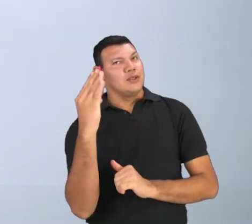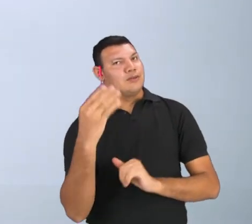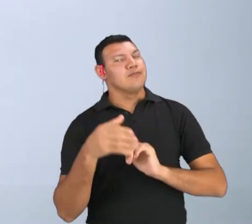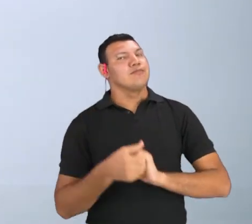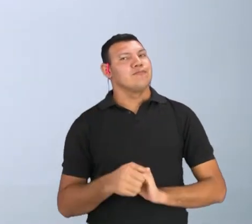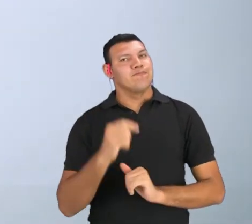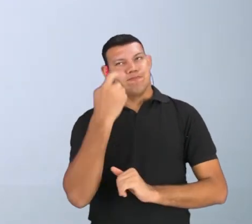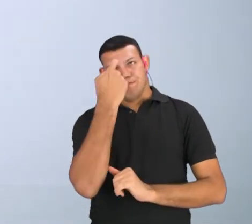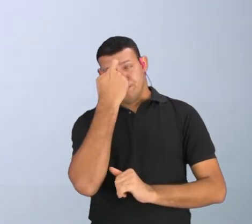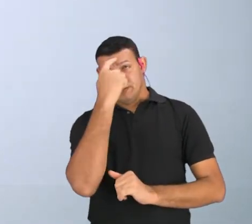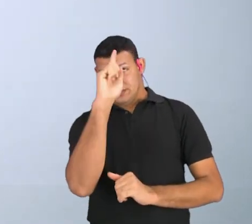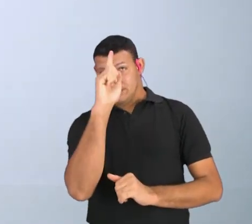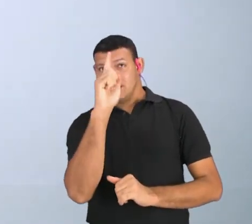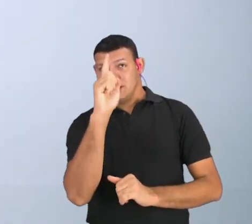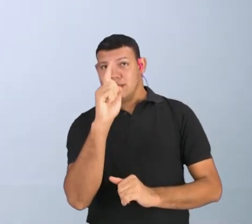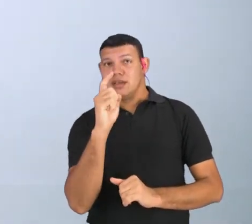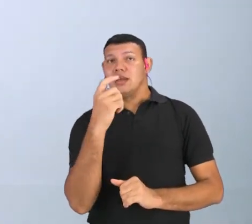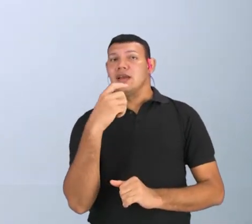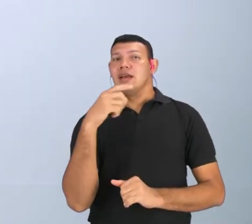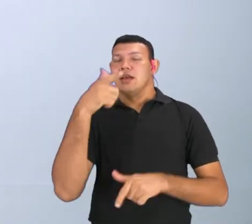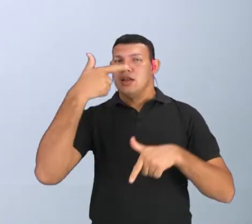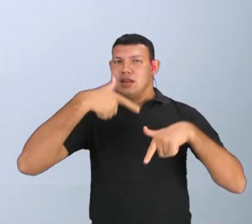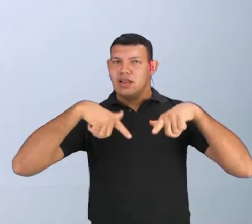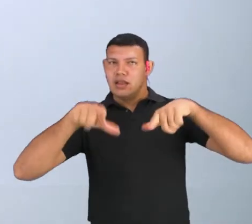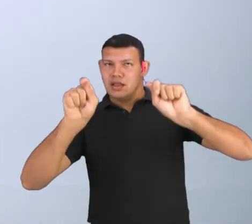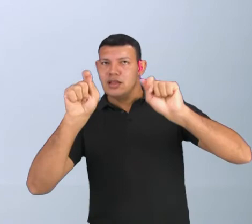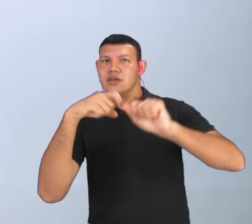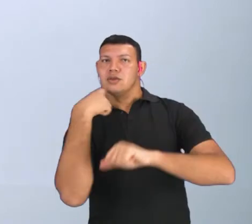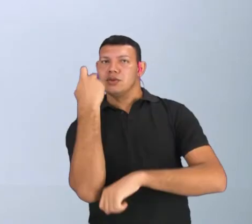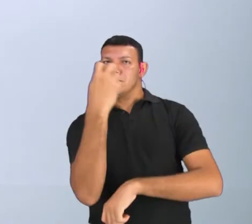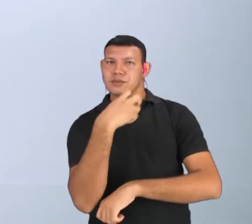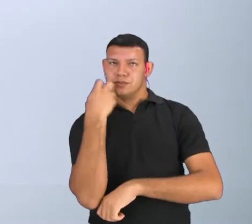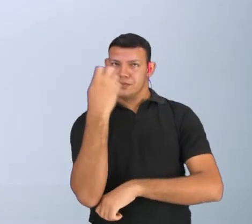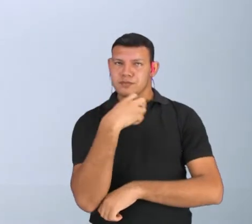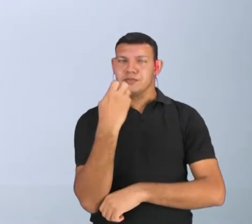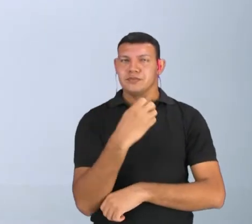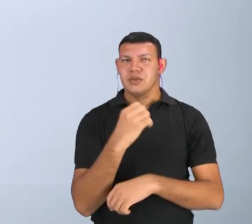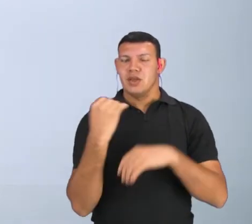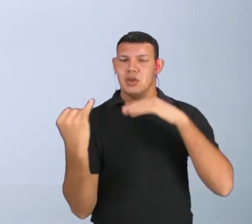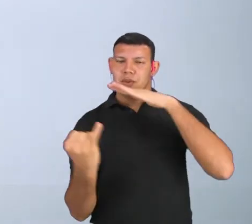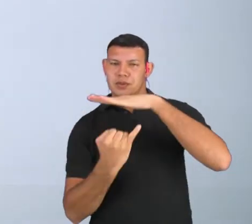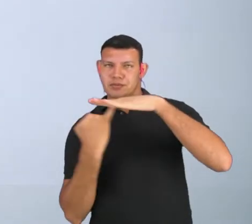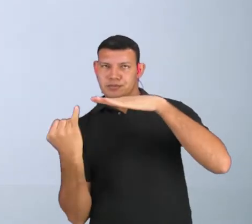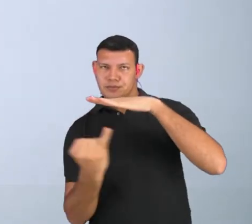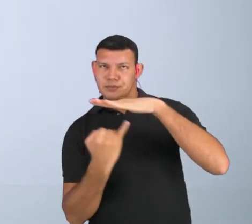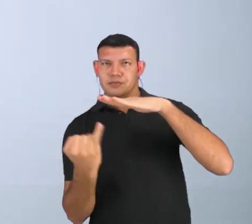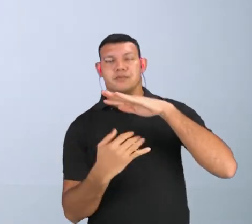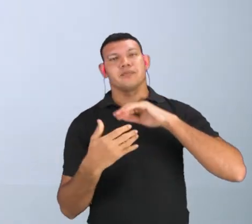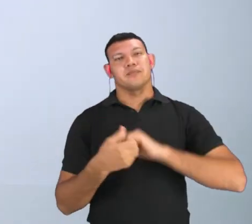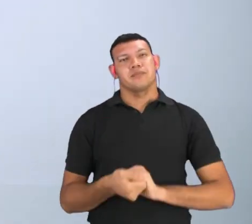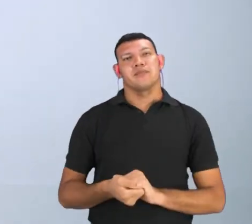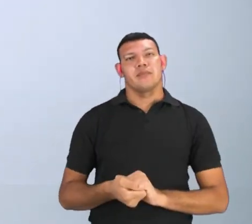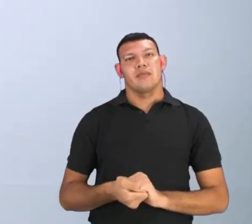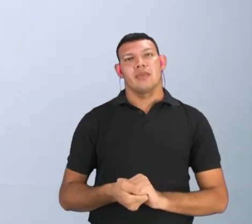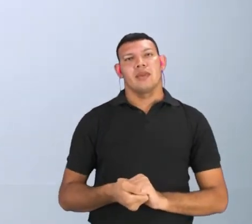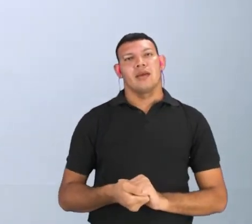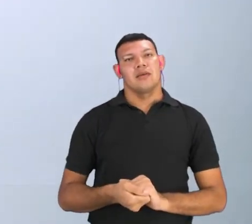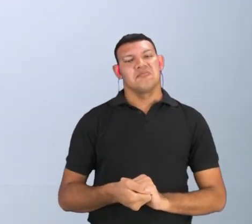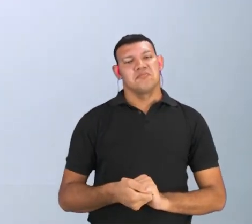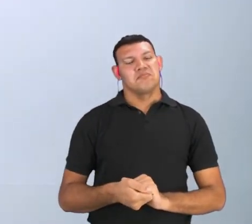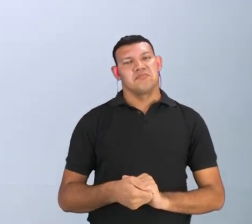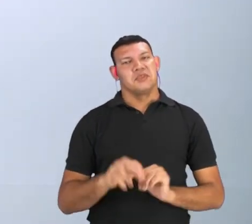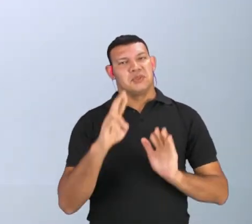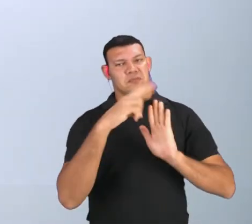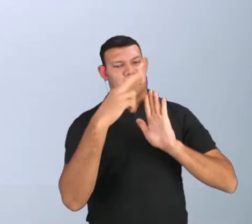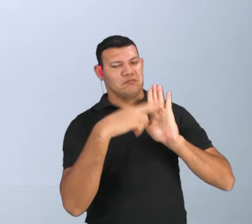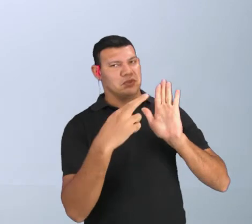a dicotomia, é falsa a ideia de que a linguagem oral ela é necessariamente coloquial, ela é vulgar. Ela não segue a